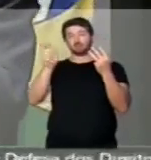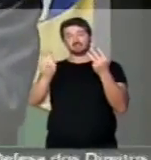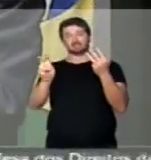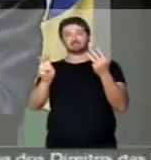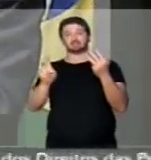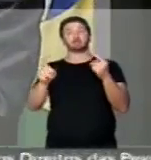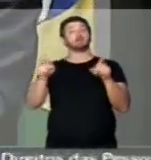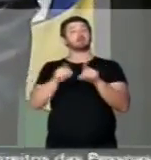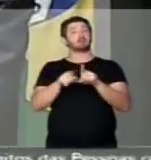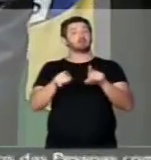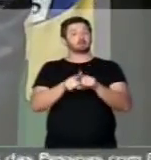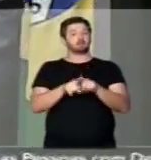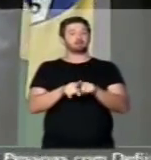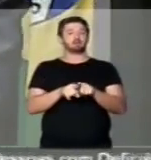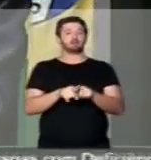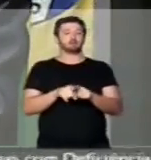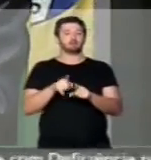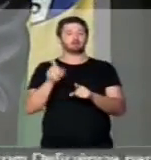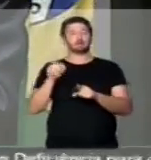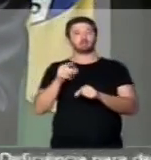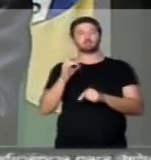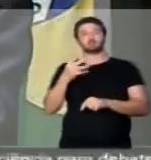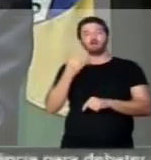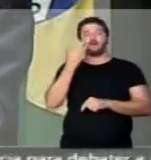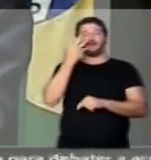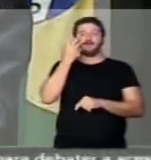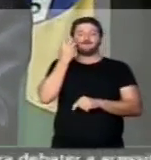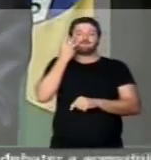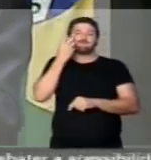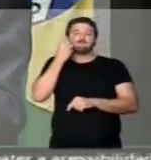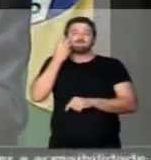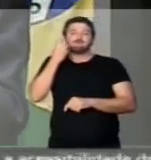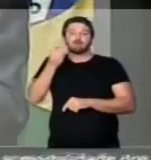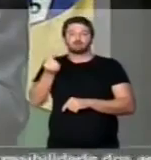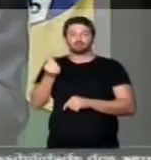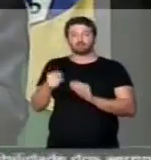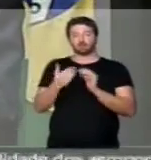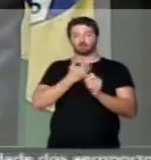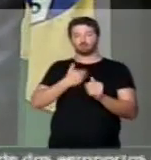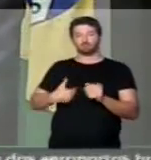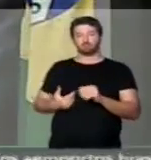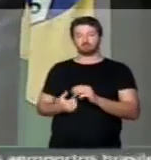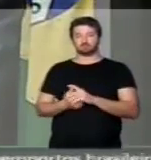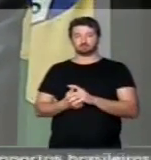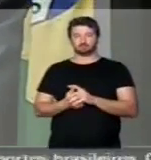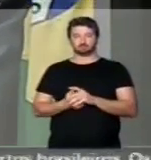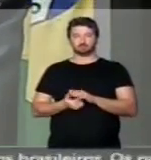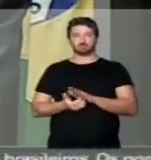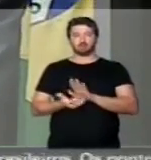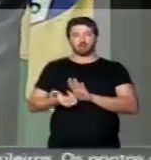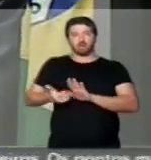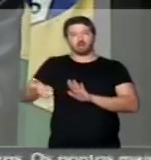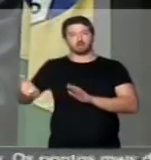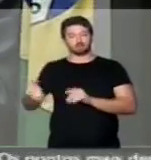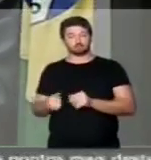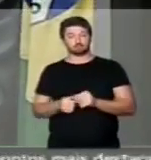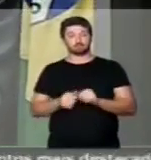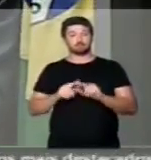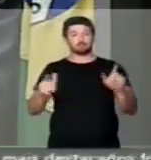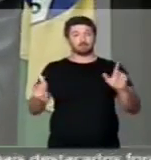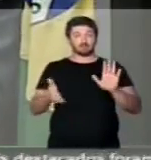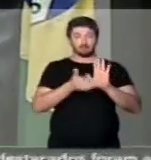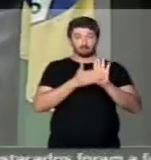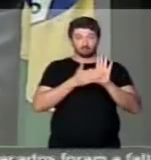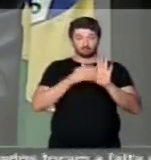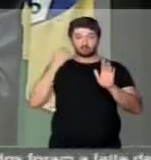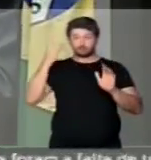São também meros sorvedores de dinheiro público. Com relação às propostas para